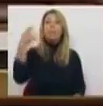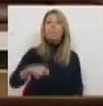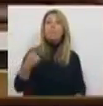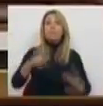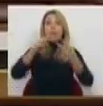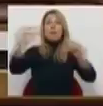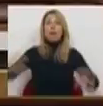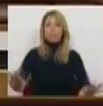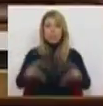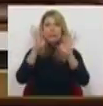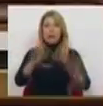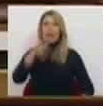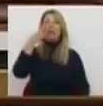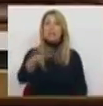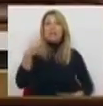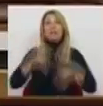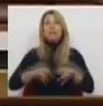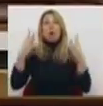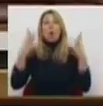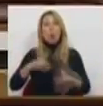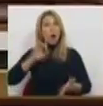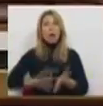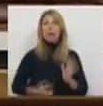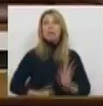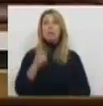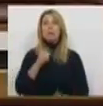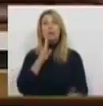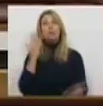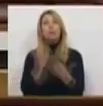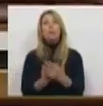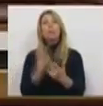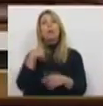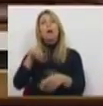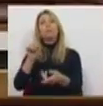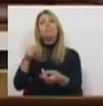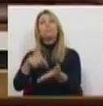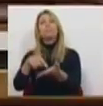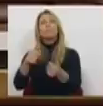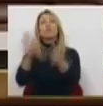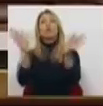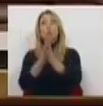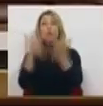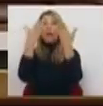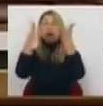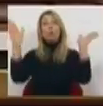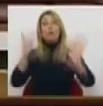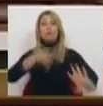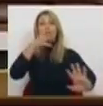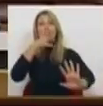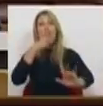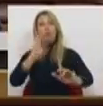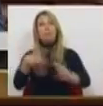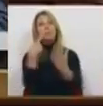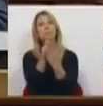como dizia o Tribunal de Contas, essencial para que se possa pedir contas a todos e a todas na democracia. Lutas que